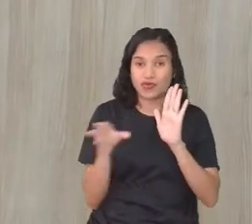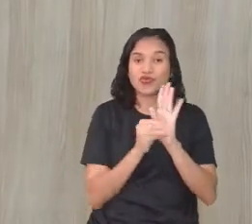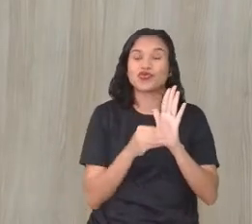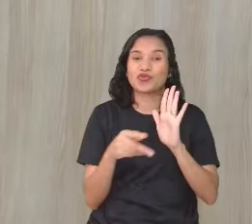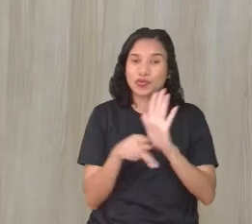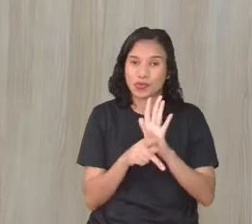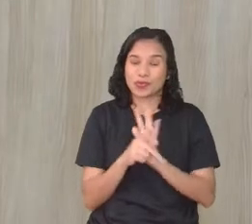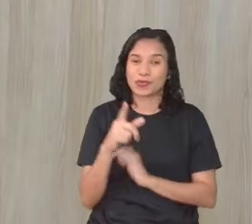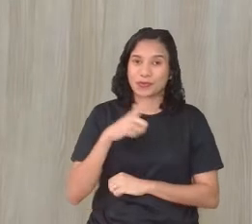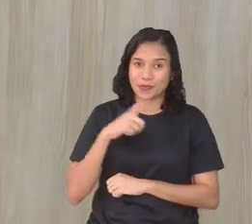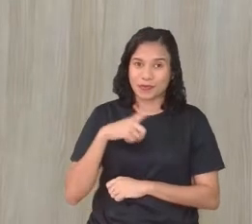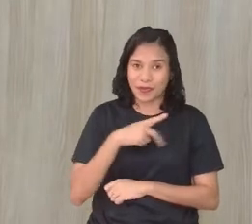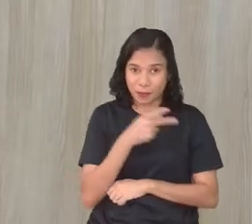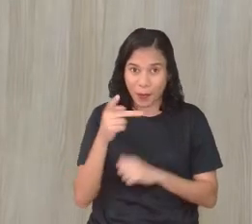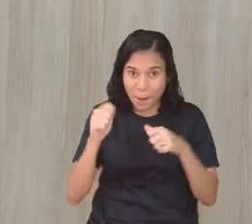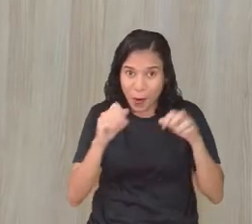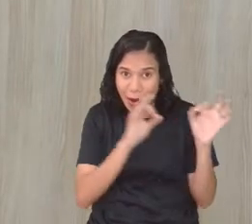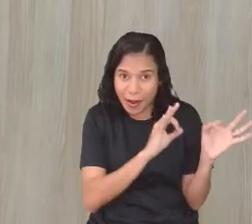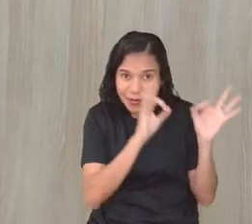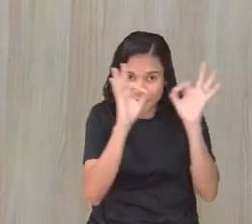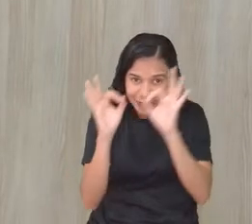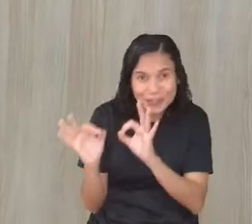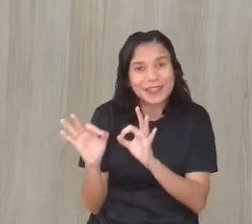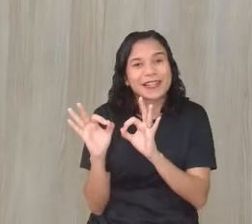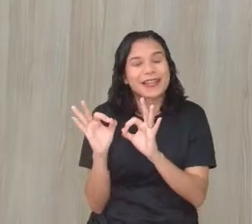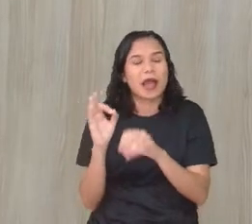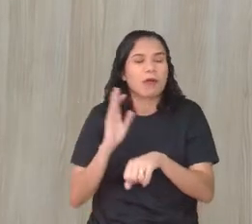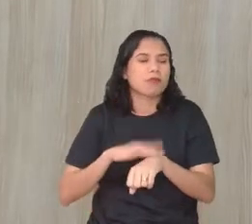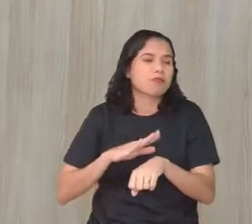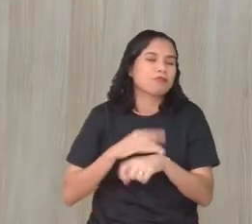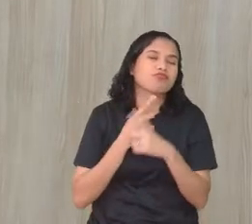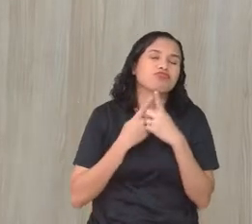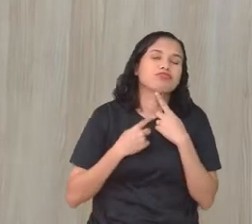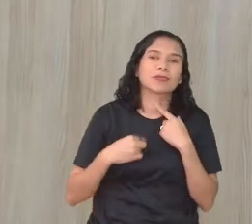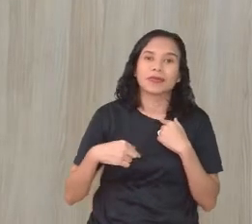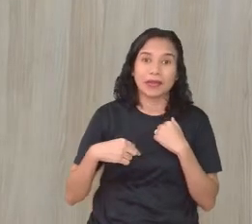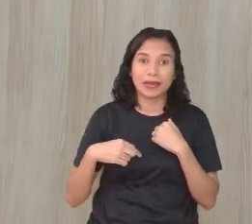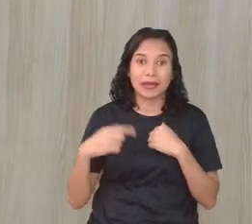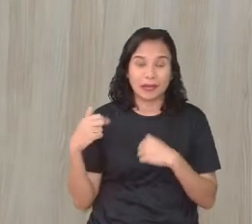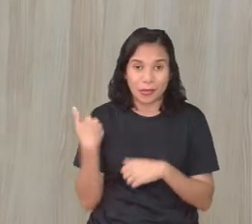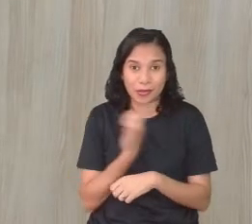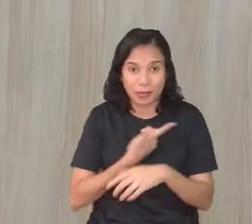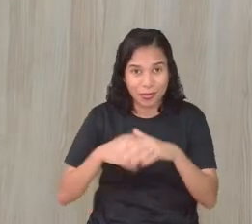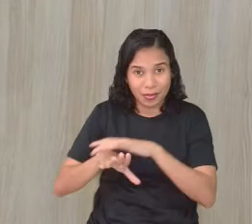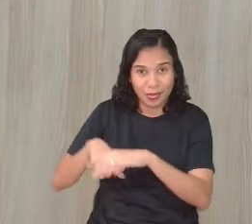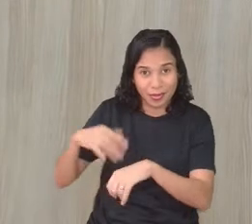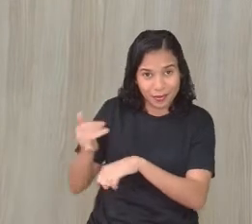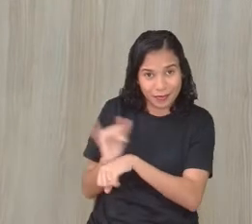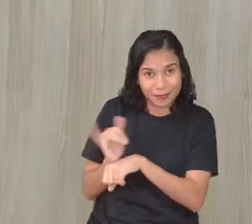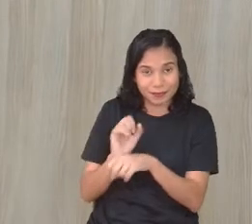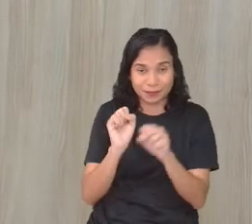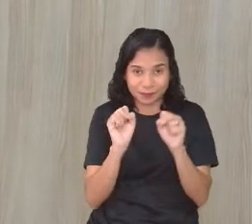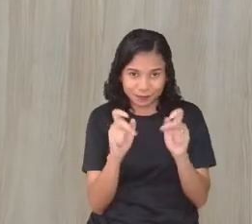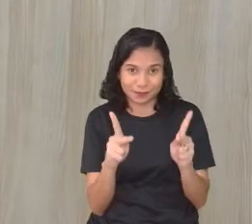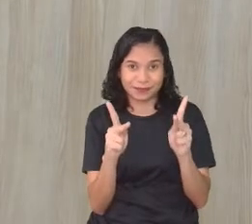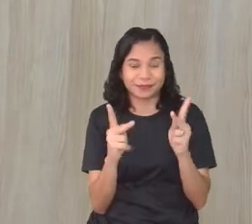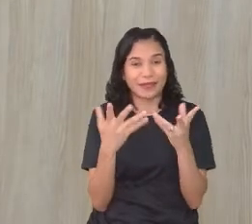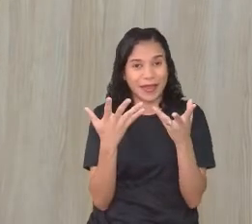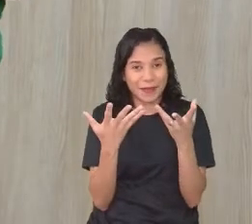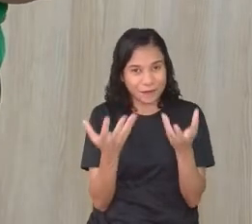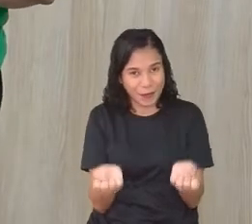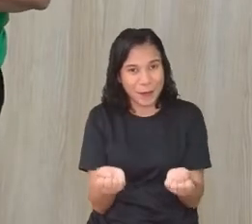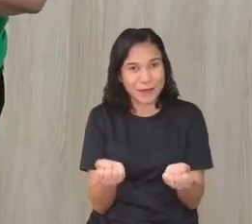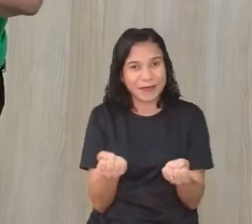lá. Vocês podem assistirem a hora que vocês quiserem no nosso canal do YouTube, ok? Então